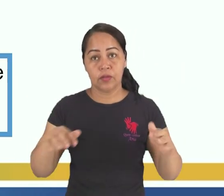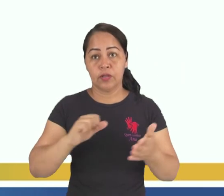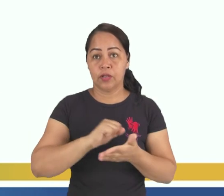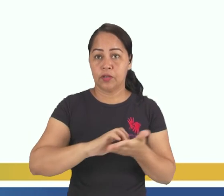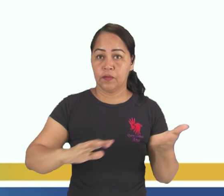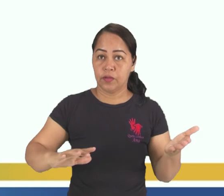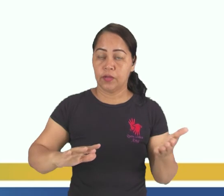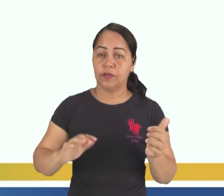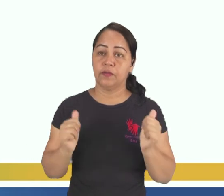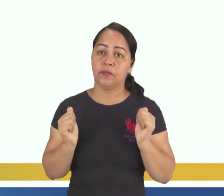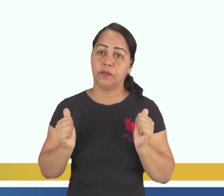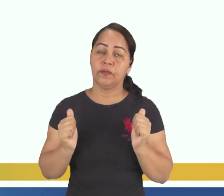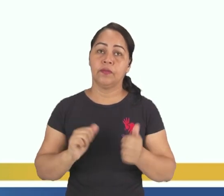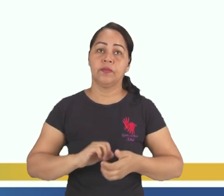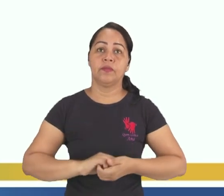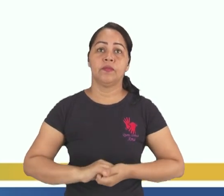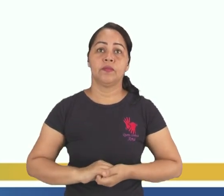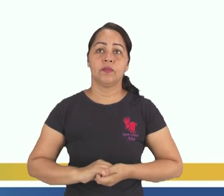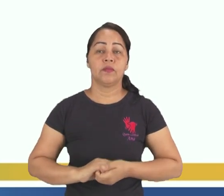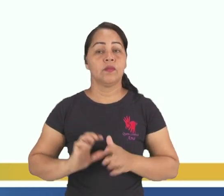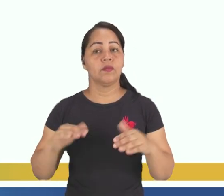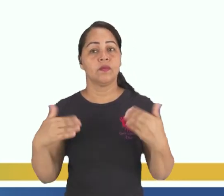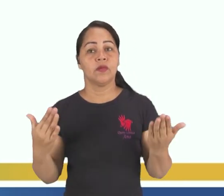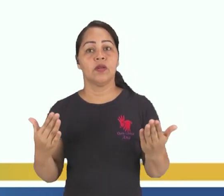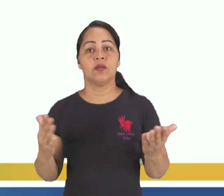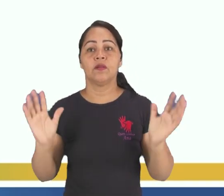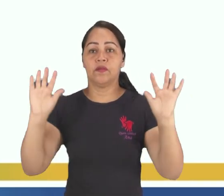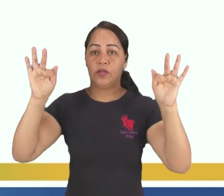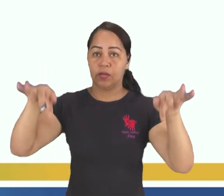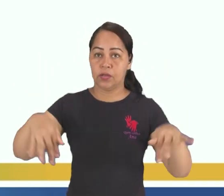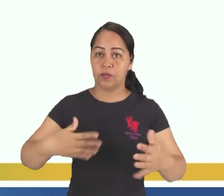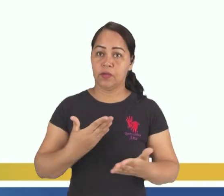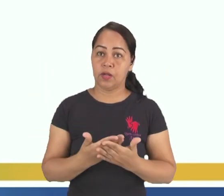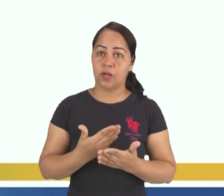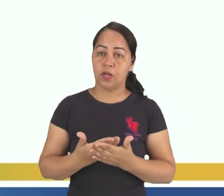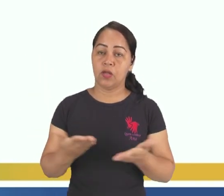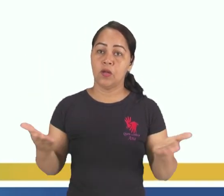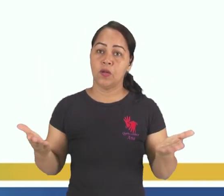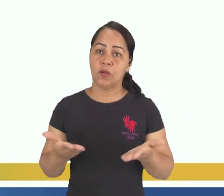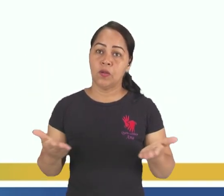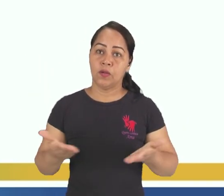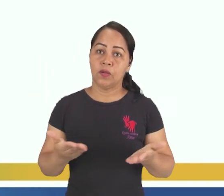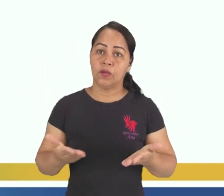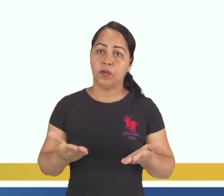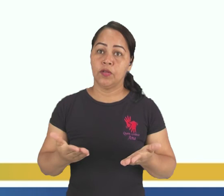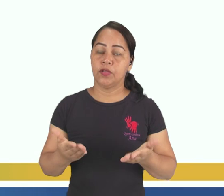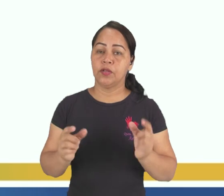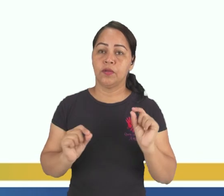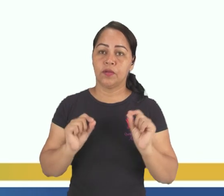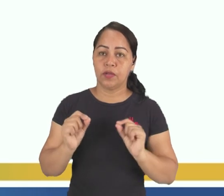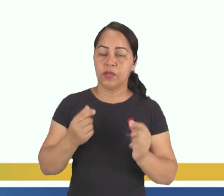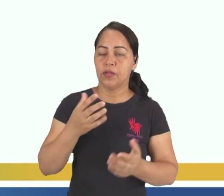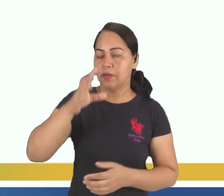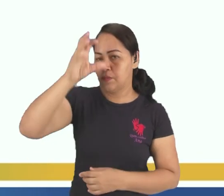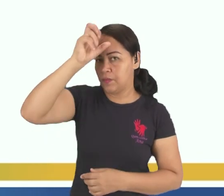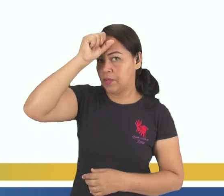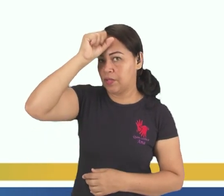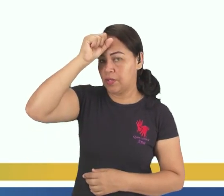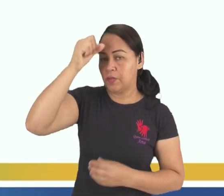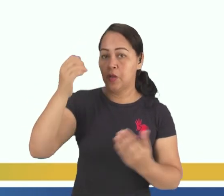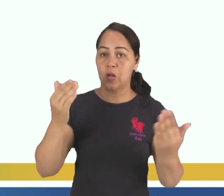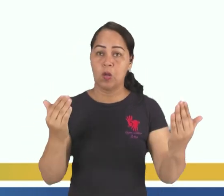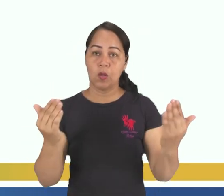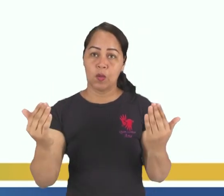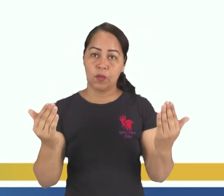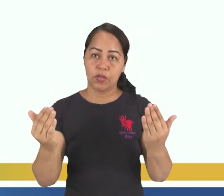último exercício. Então, nós vamos ficando por aqui. Hoje nós vimos aí, né, mais um pouquinho sobre a